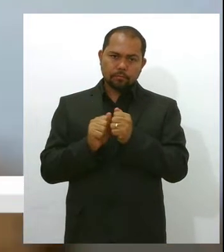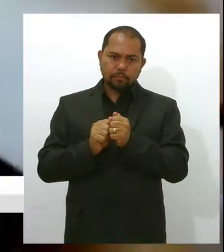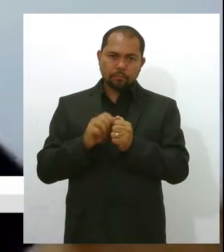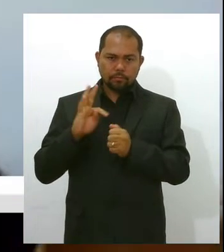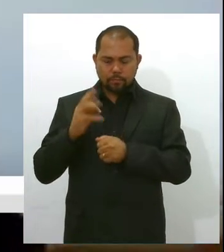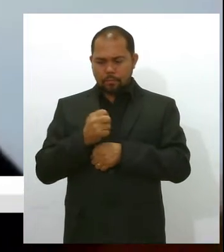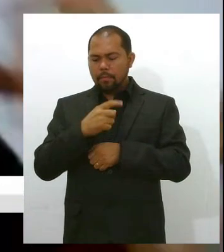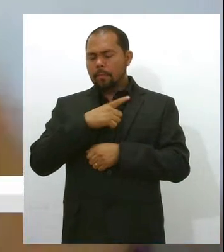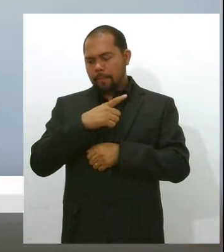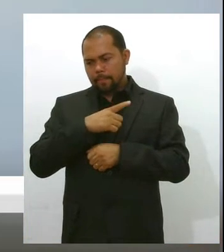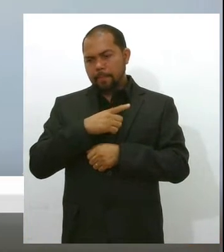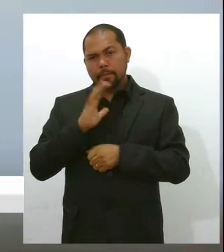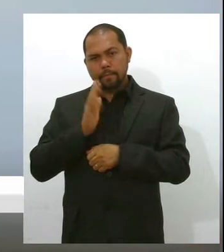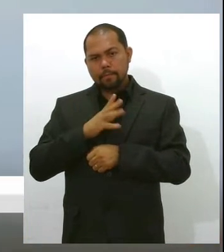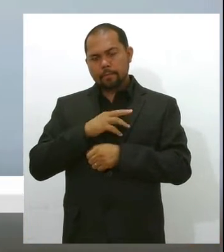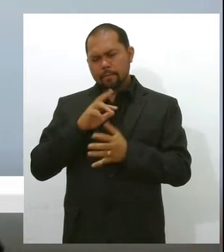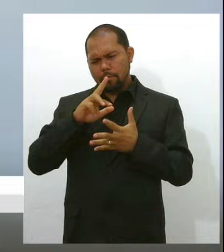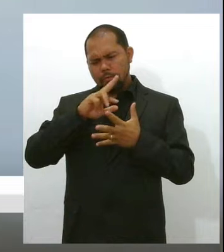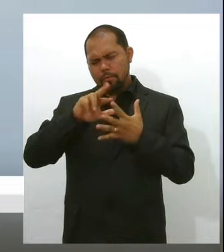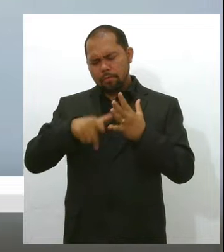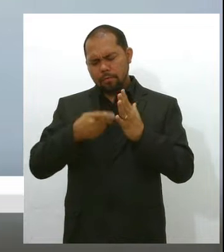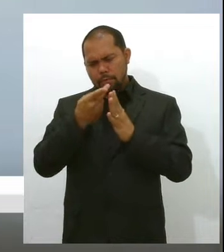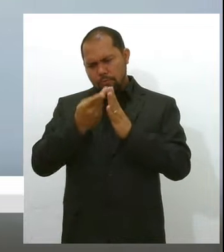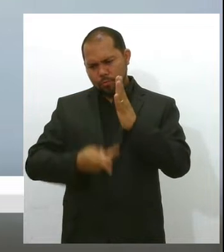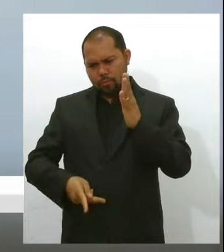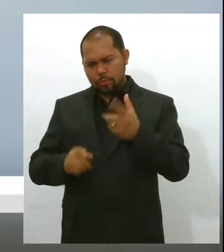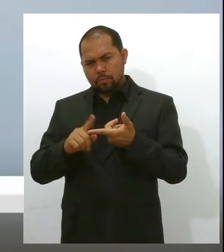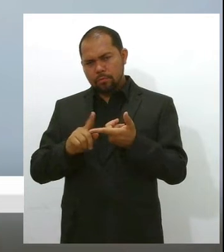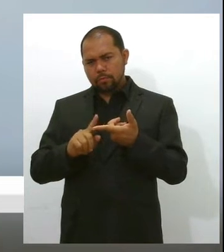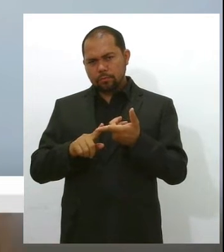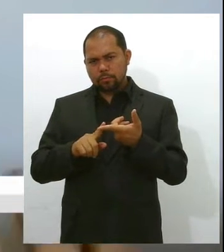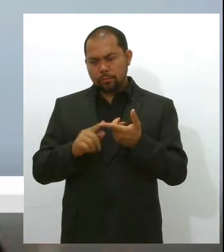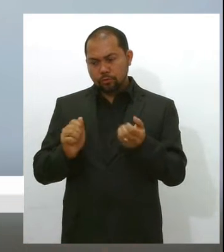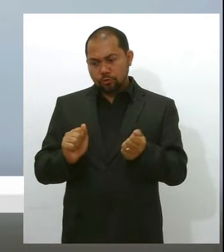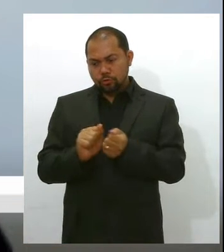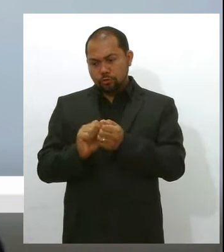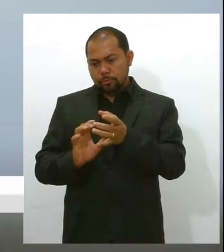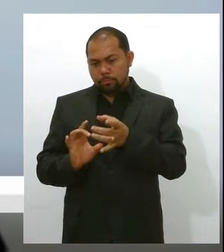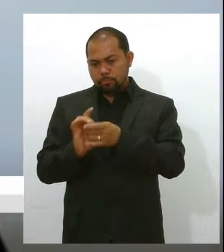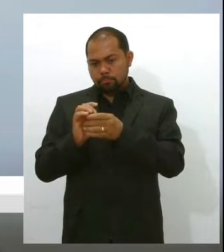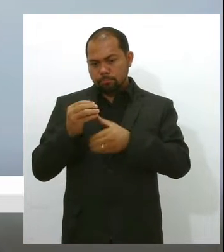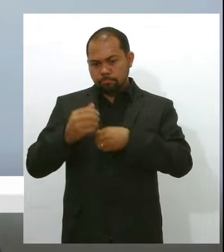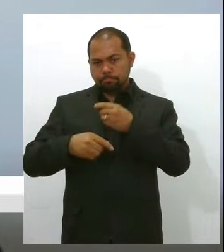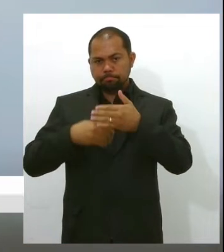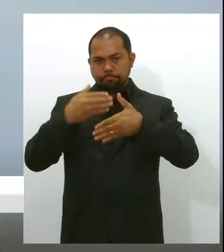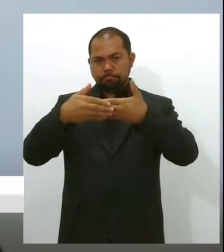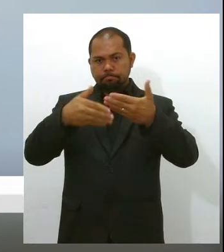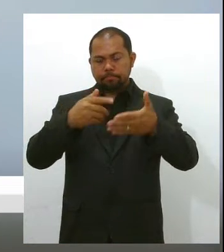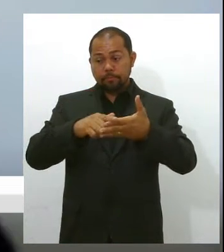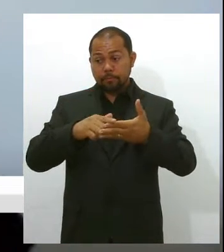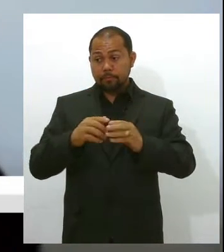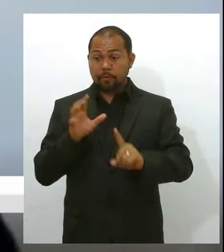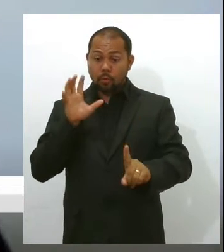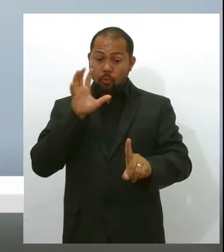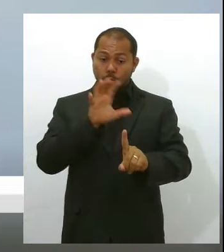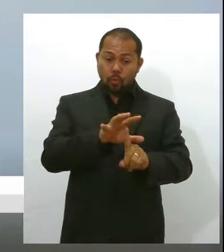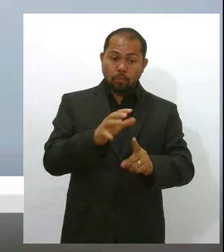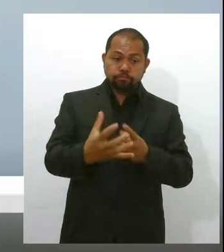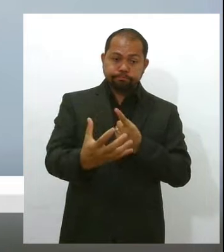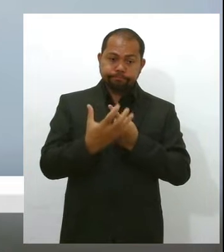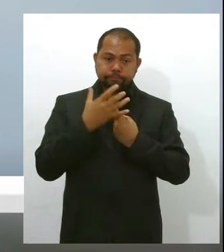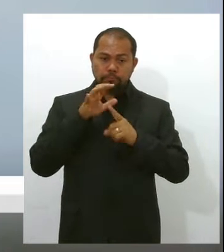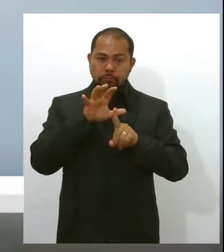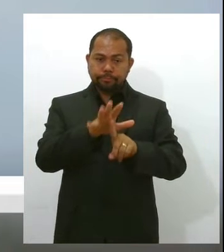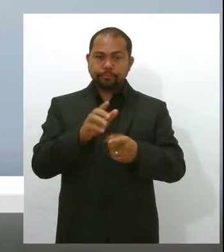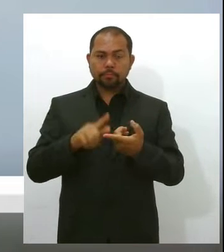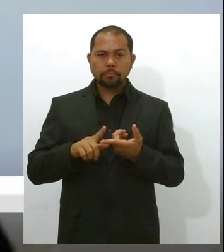de projetos com essas mulheres e construindo coisas juntas. Uma coisa acaba influenciando na outra, assim. A influência acaba